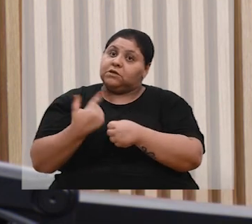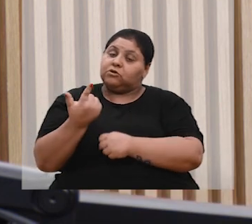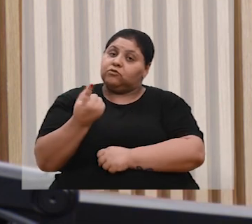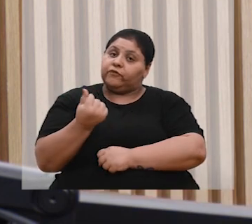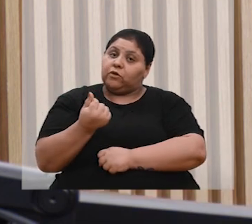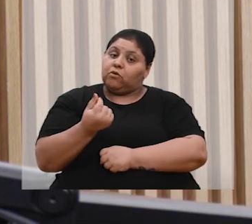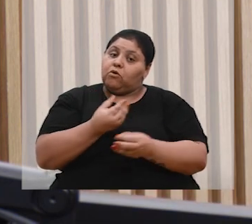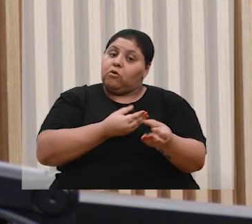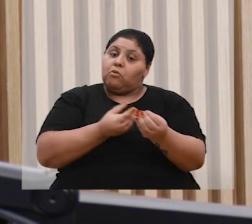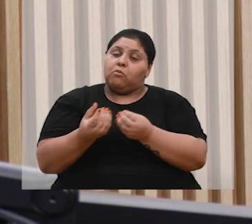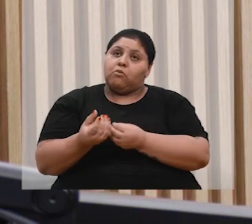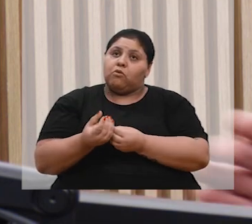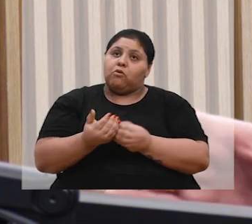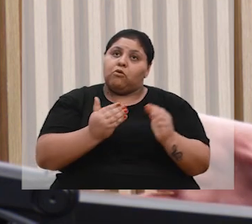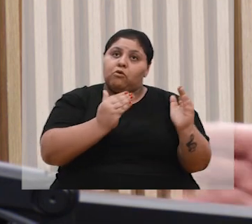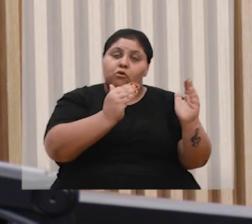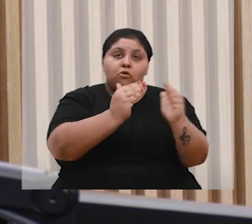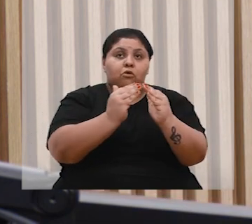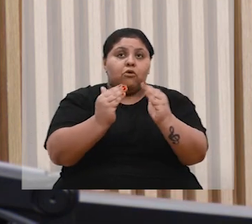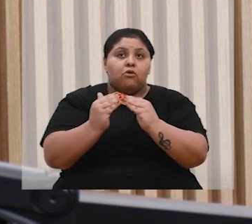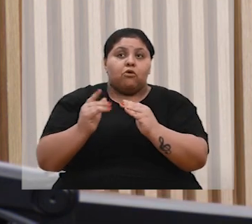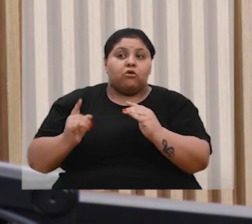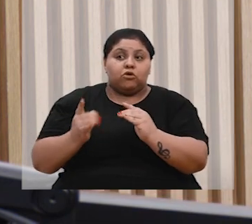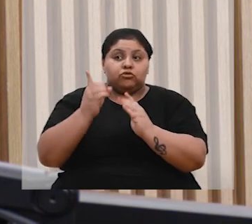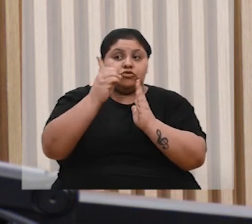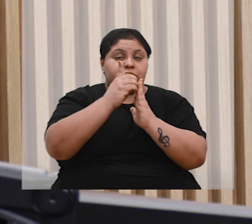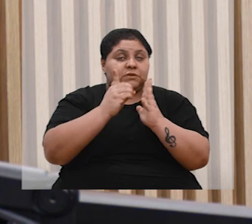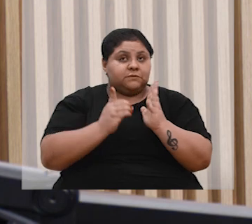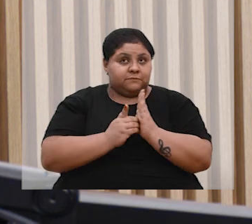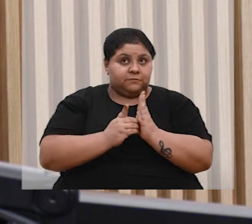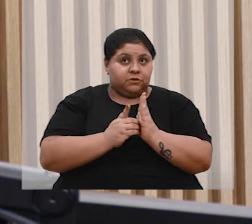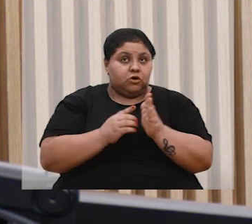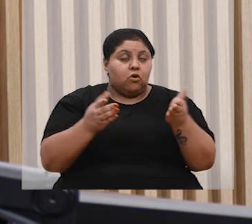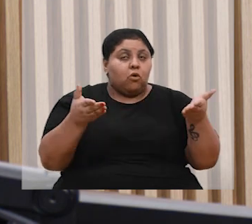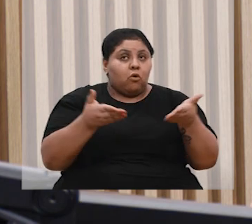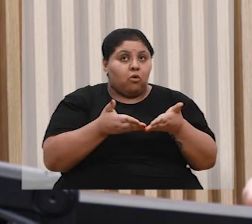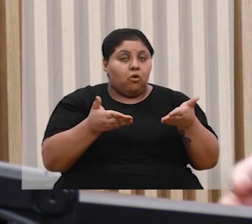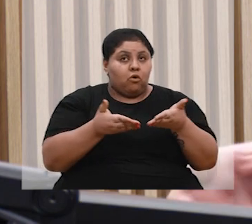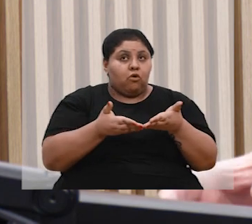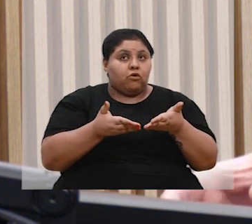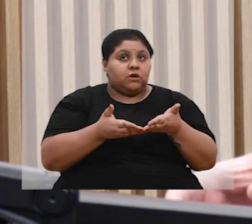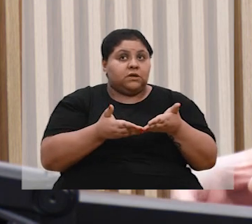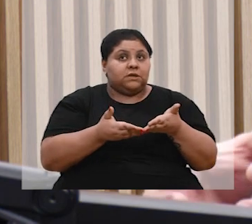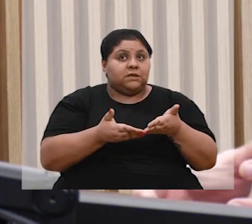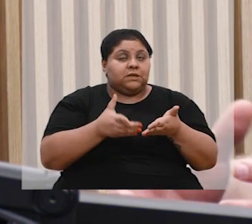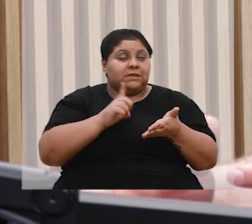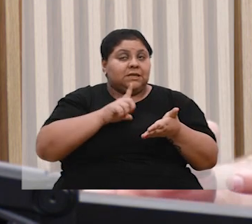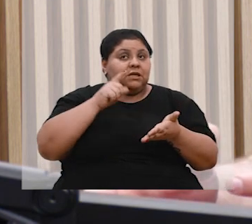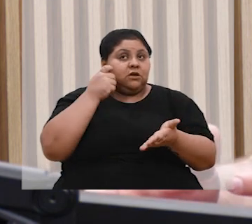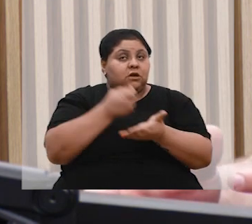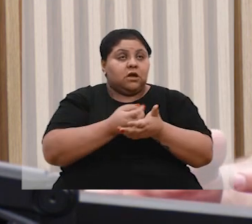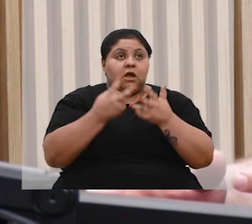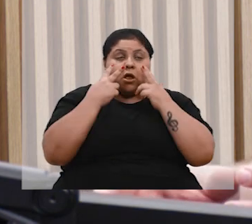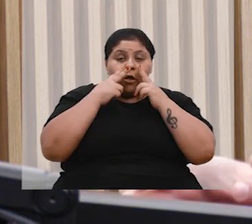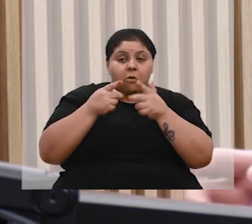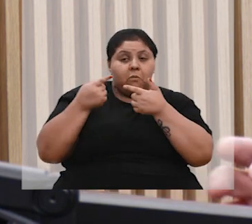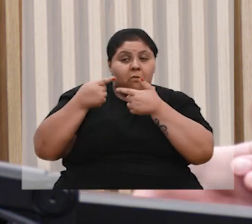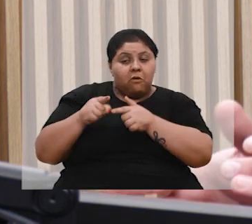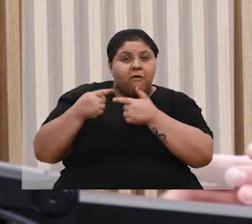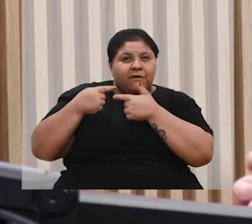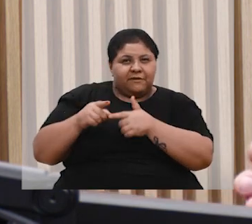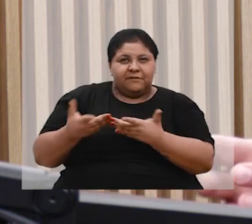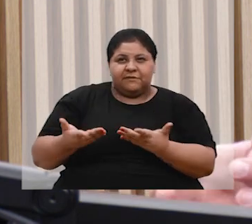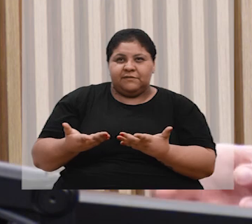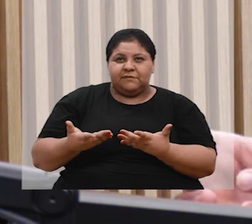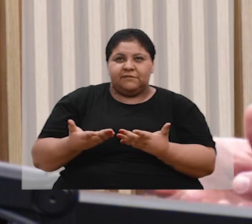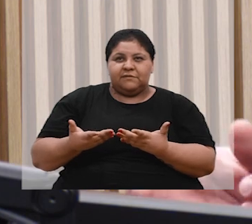Muito se fez, no caso da moradia, muito se fez nas últimas décadas. E hoje há exigências. Eu vejo